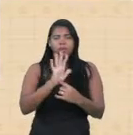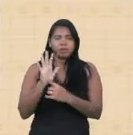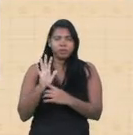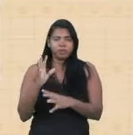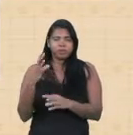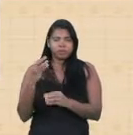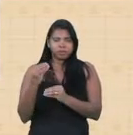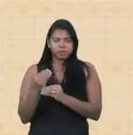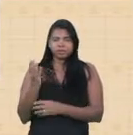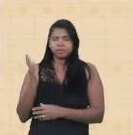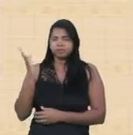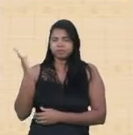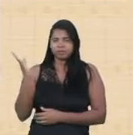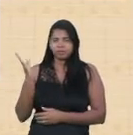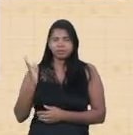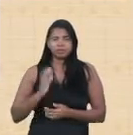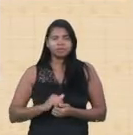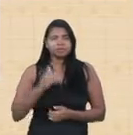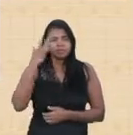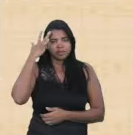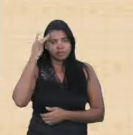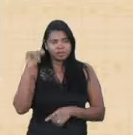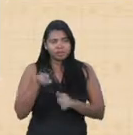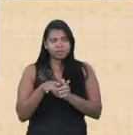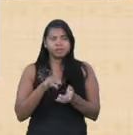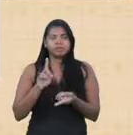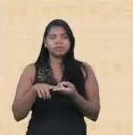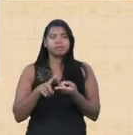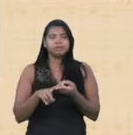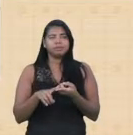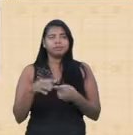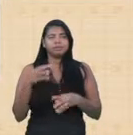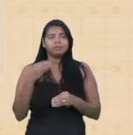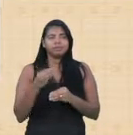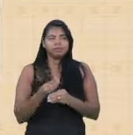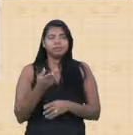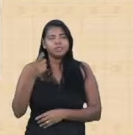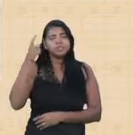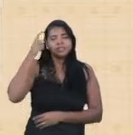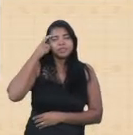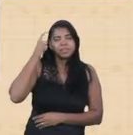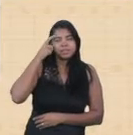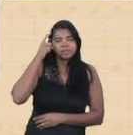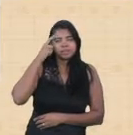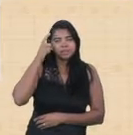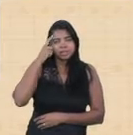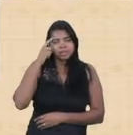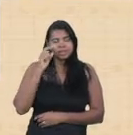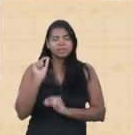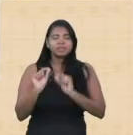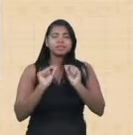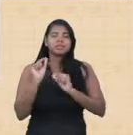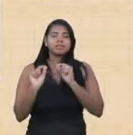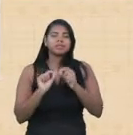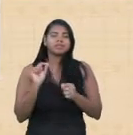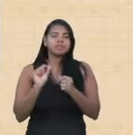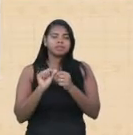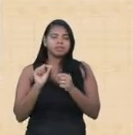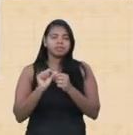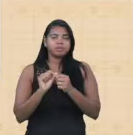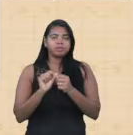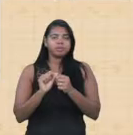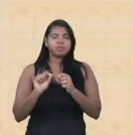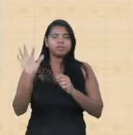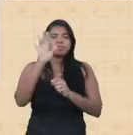isso também, Mequetrefe? Eu sei que você pensou. Estou lendo aqui tua mente, Mequetrefe. Eu sei que você está pensando isso. O que vamos fazer é gerar um campo